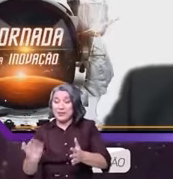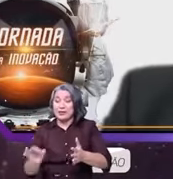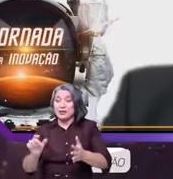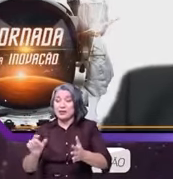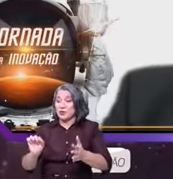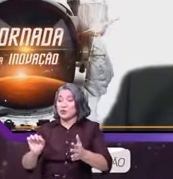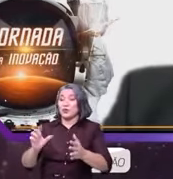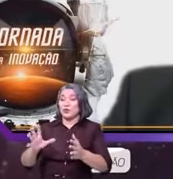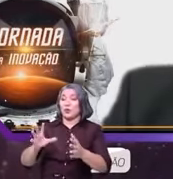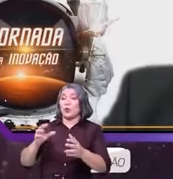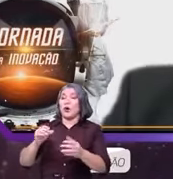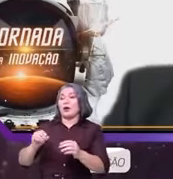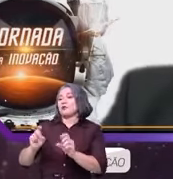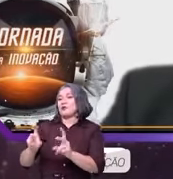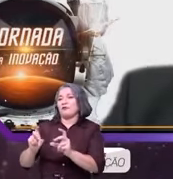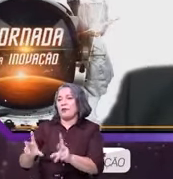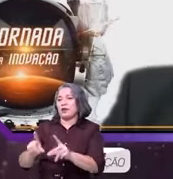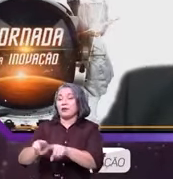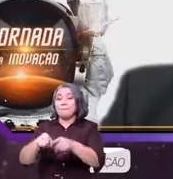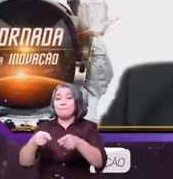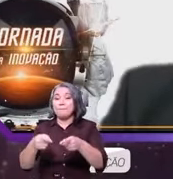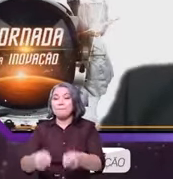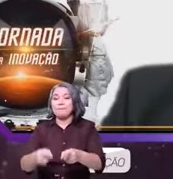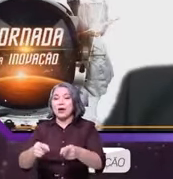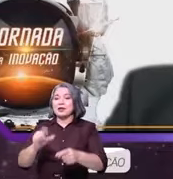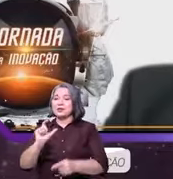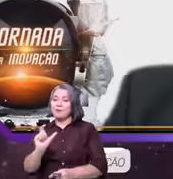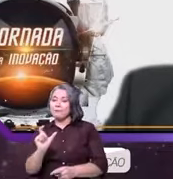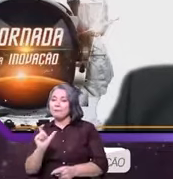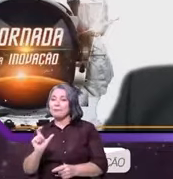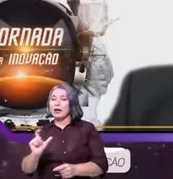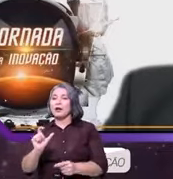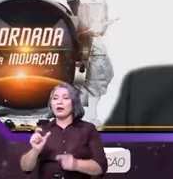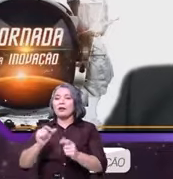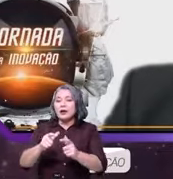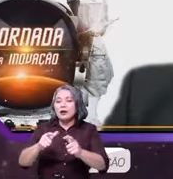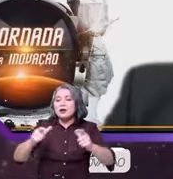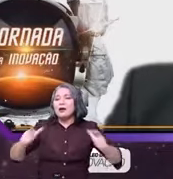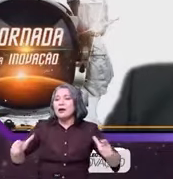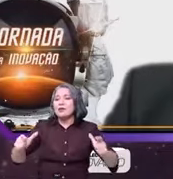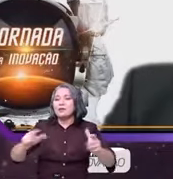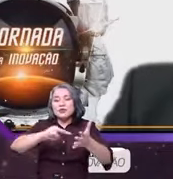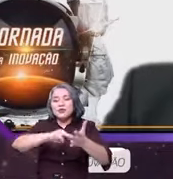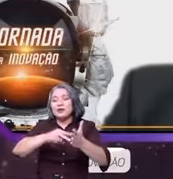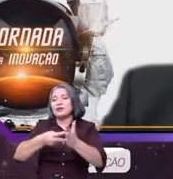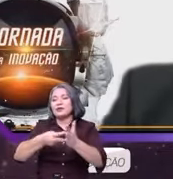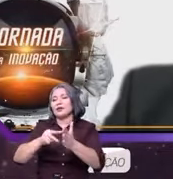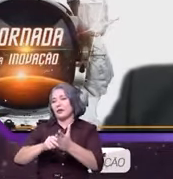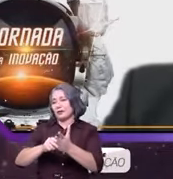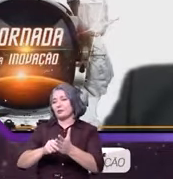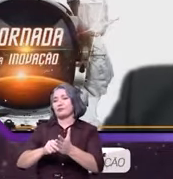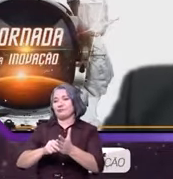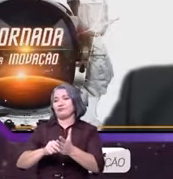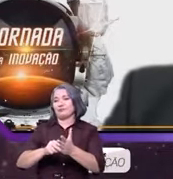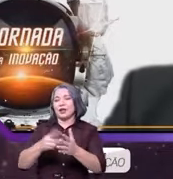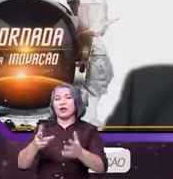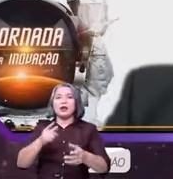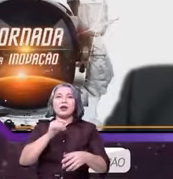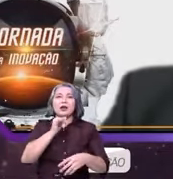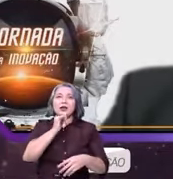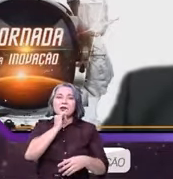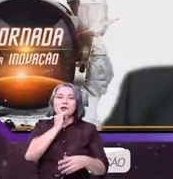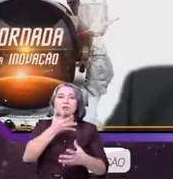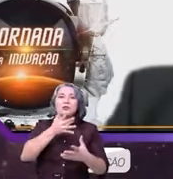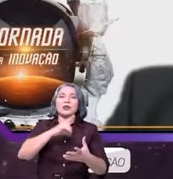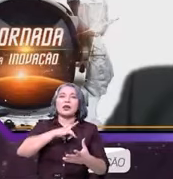com relação comercial, mas cliente no mais amplo aspecto da palavra. Com relação a casos de sucesso,